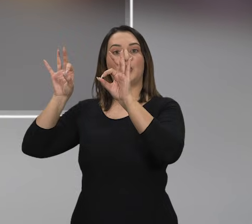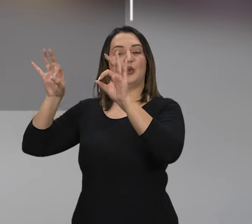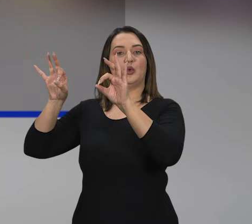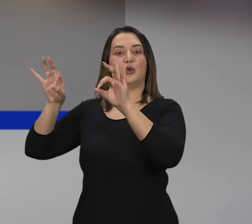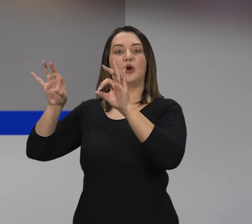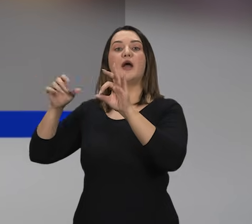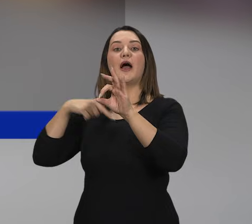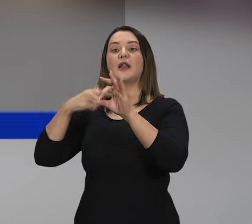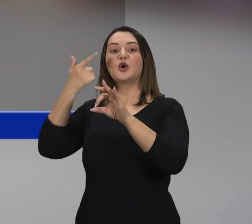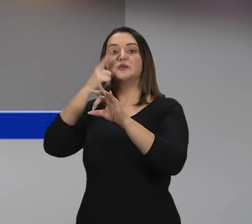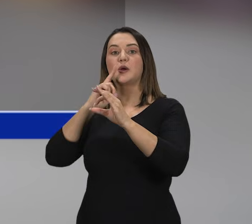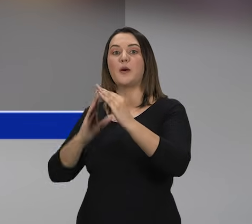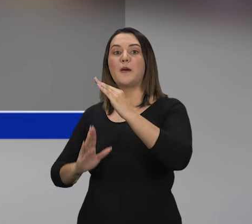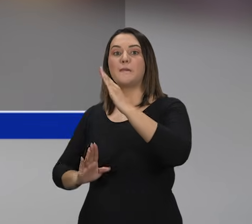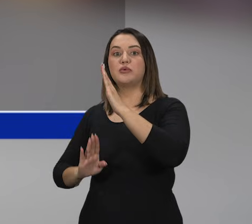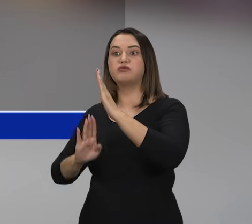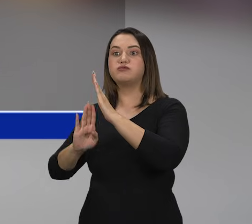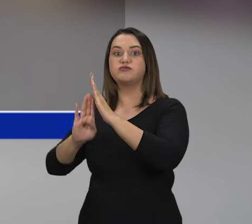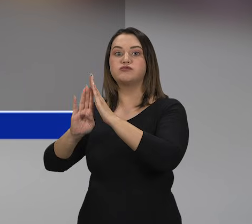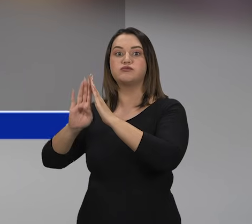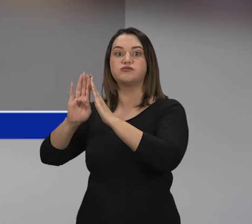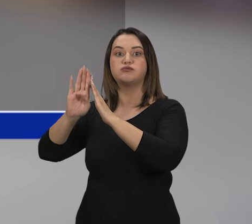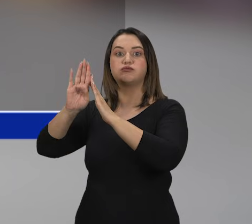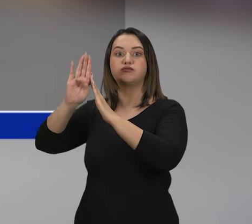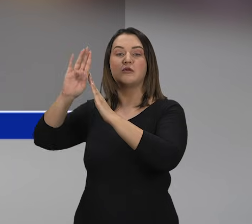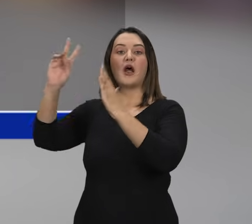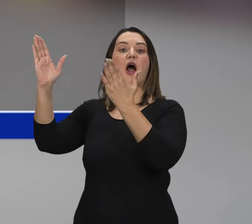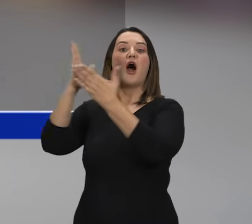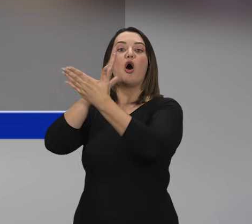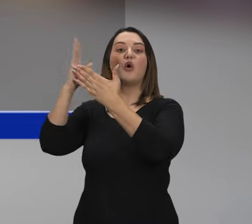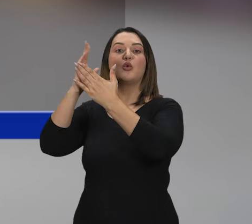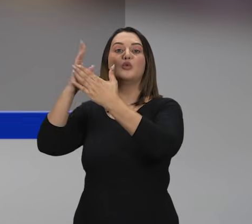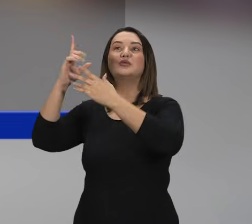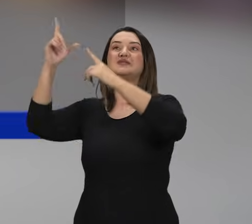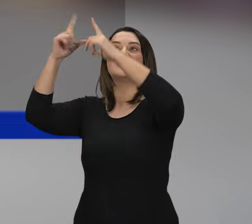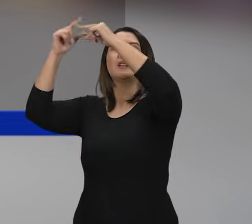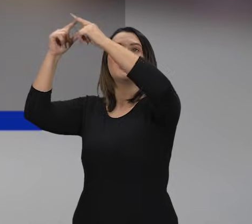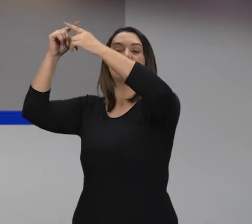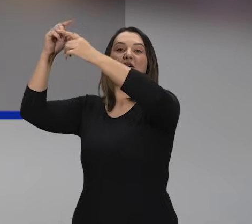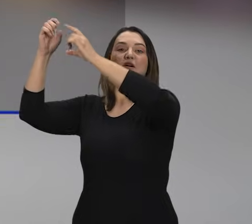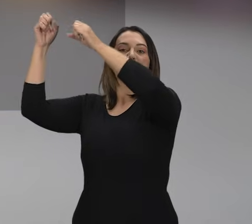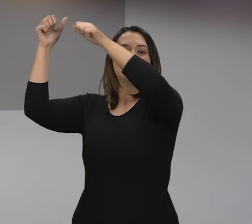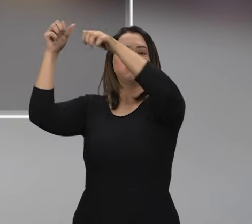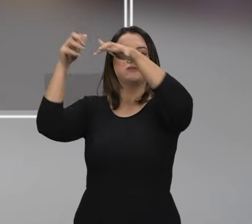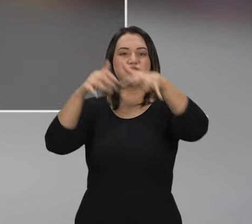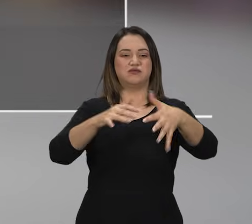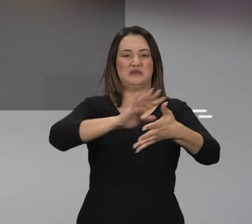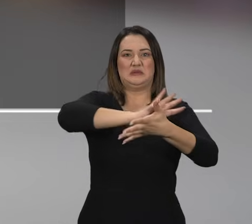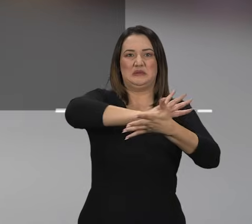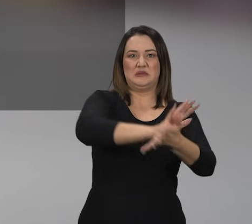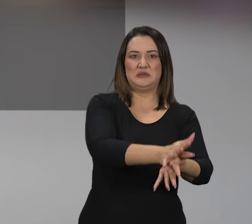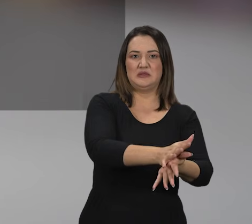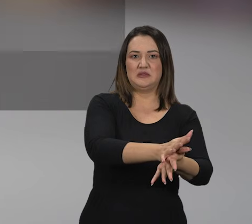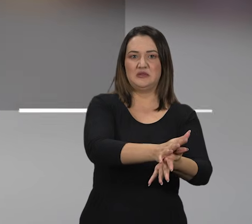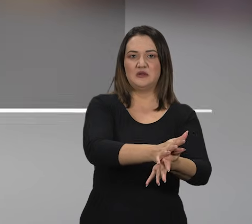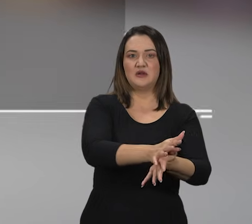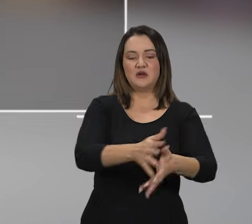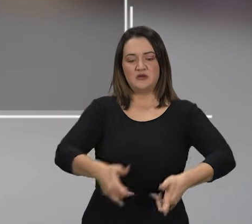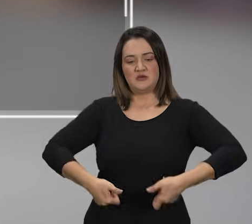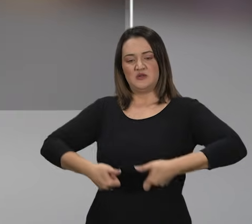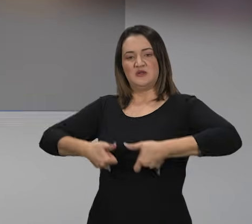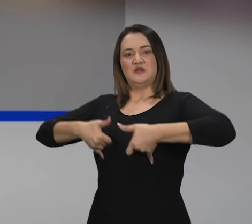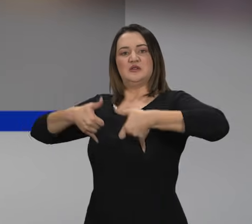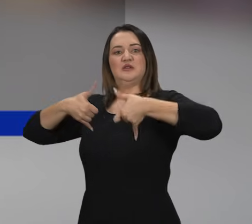Cresceu até atingir o exército dos céus, e alguns do exército das estrelas lançou por terra e os pisou. Verso 11,